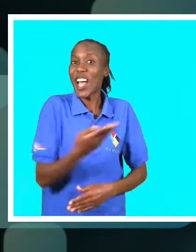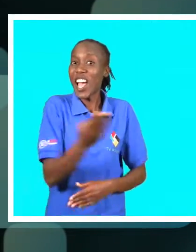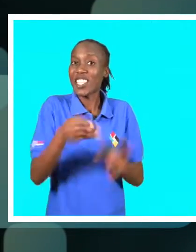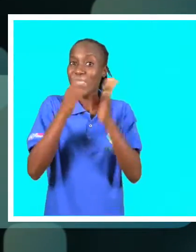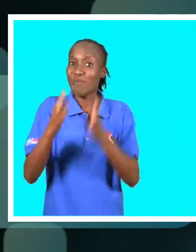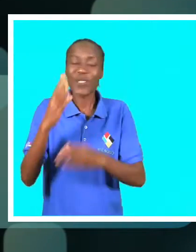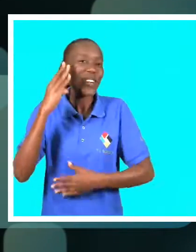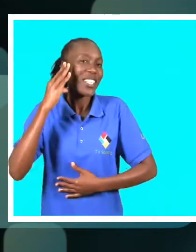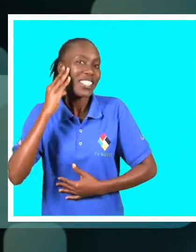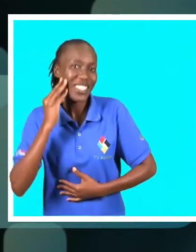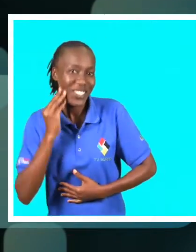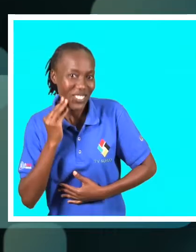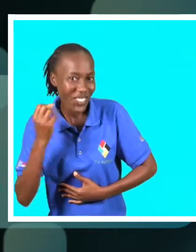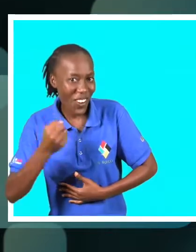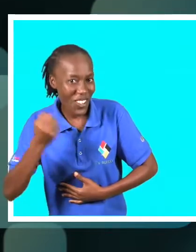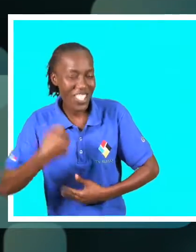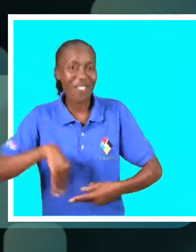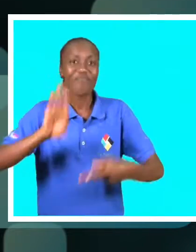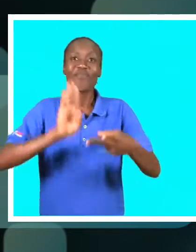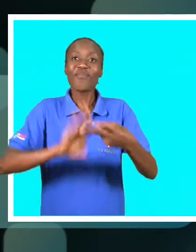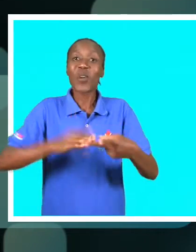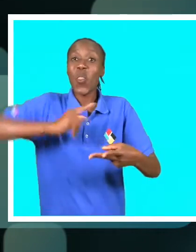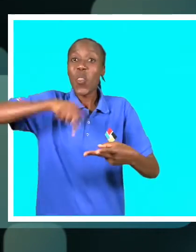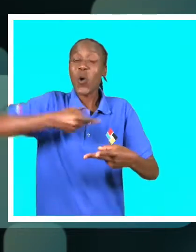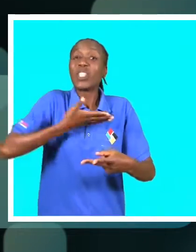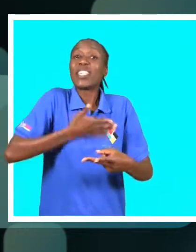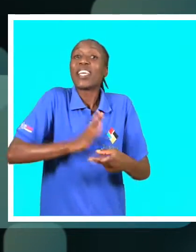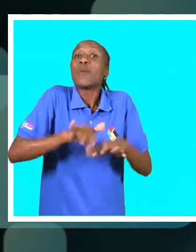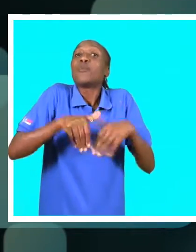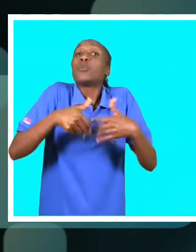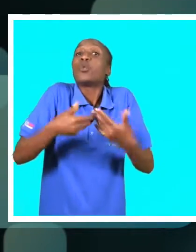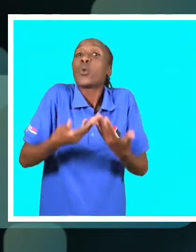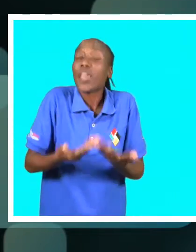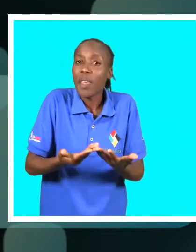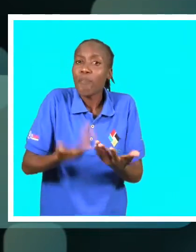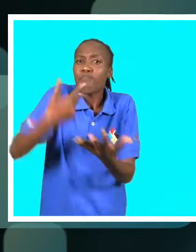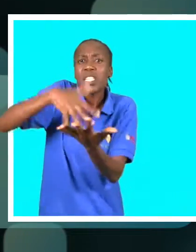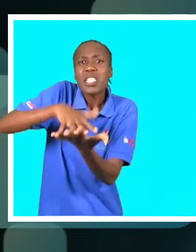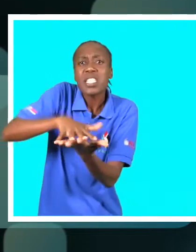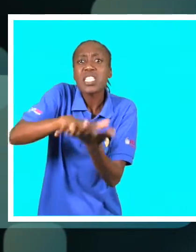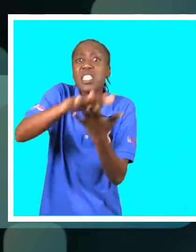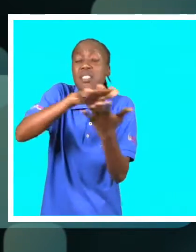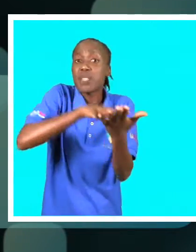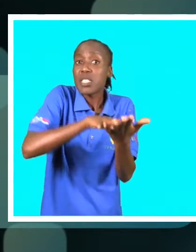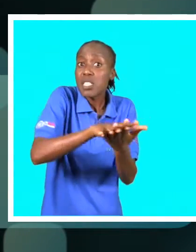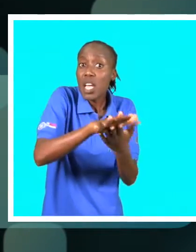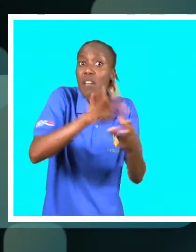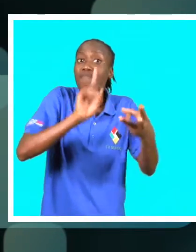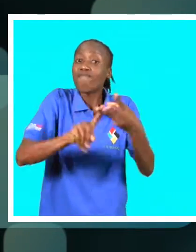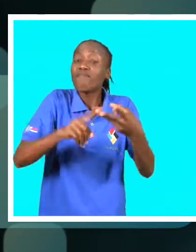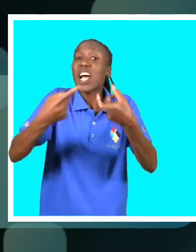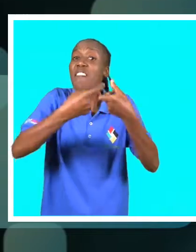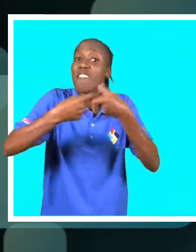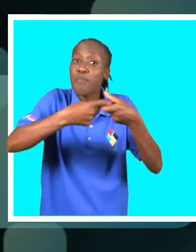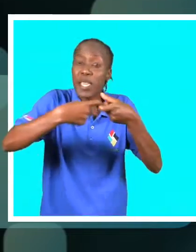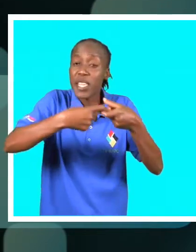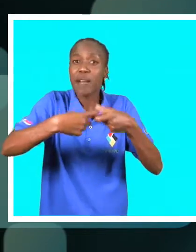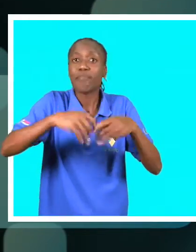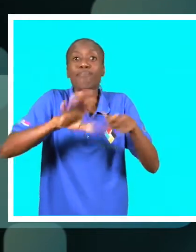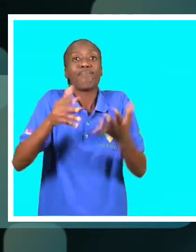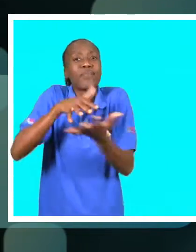às pessoas idosas. O que nós pretendemos é sensibilizar as